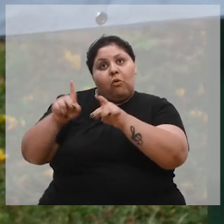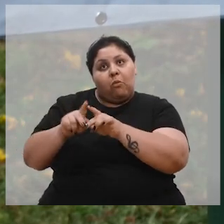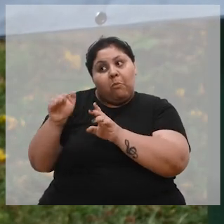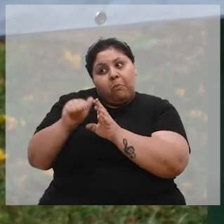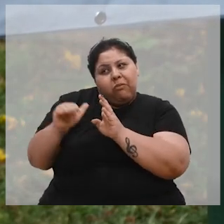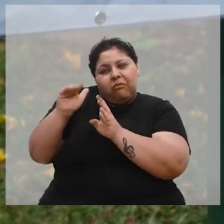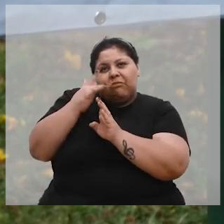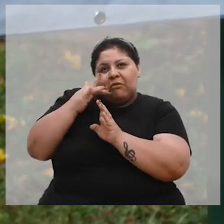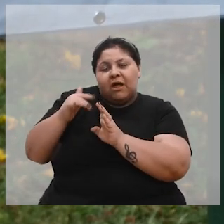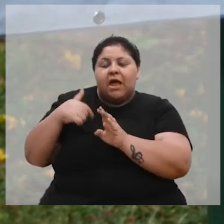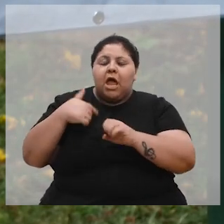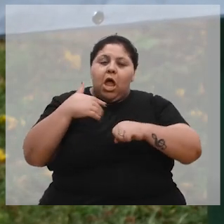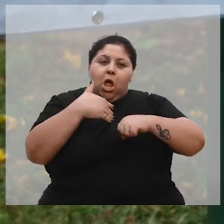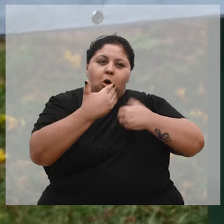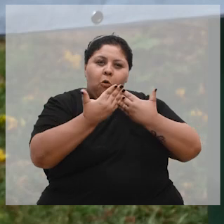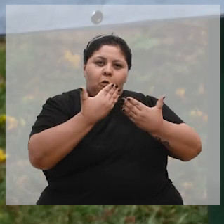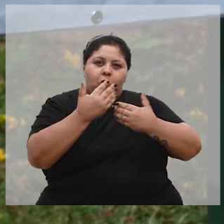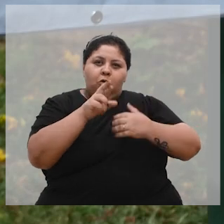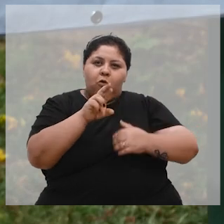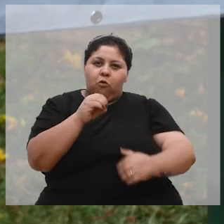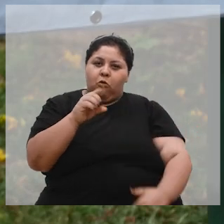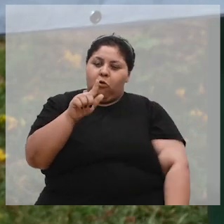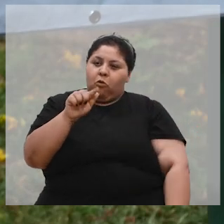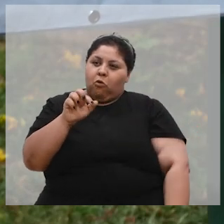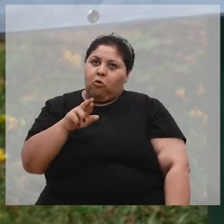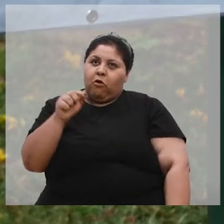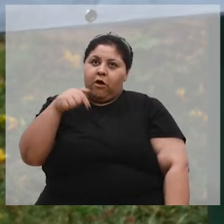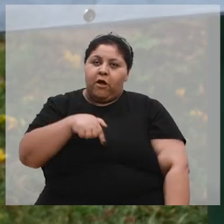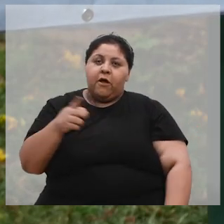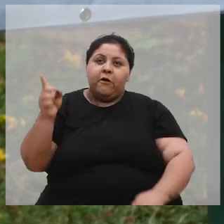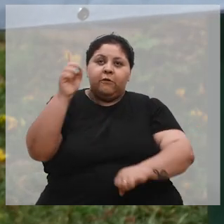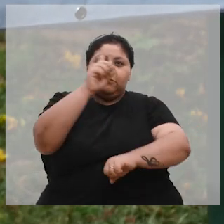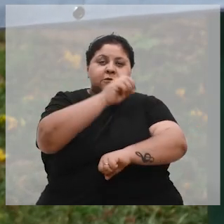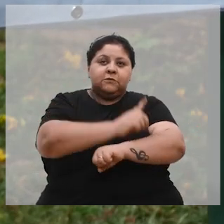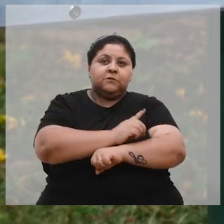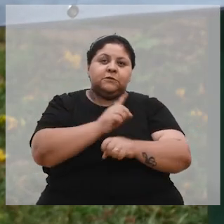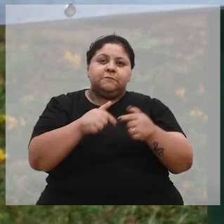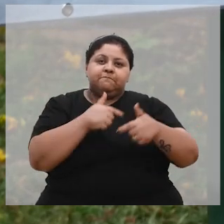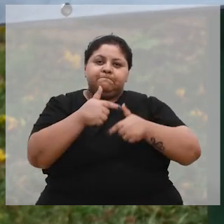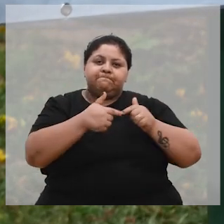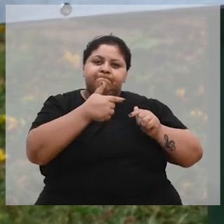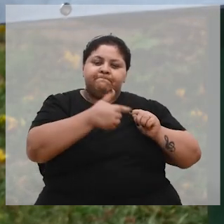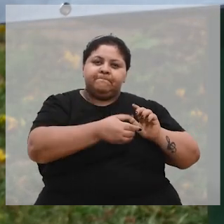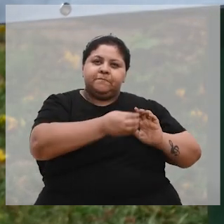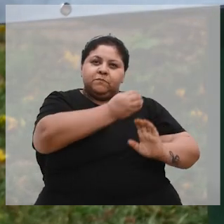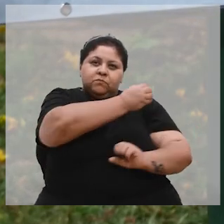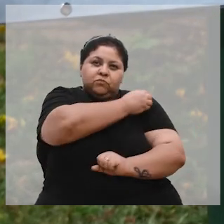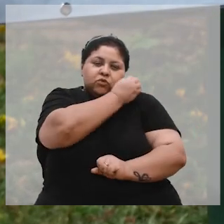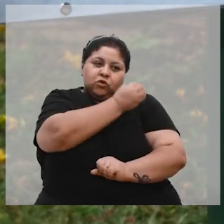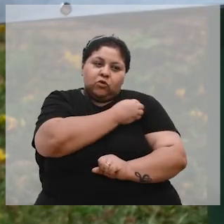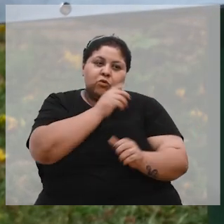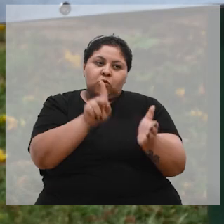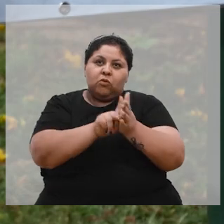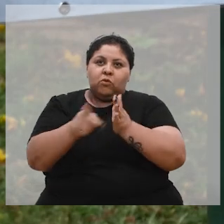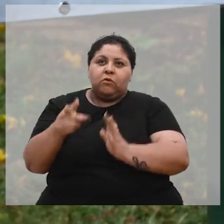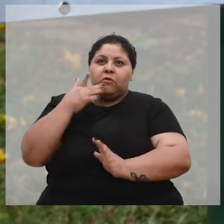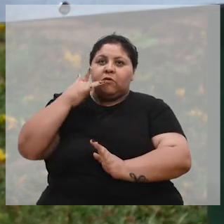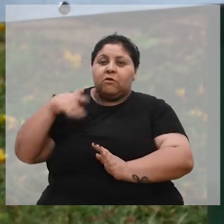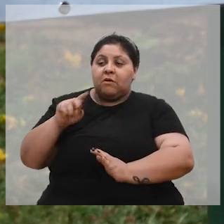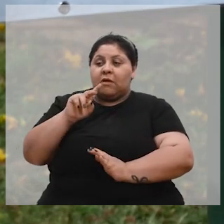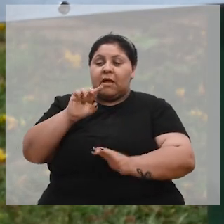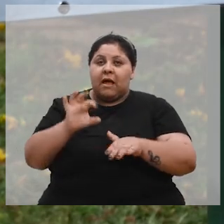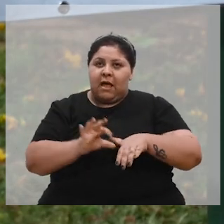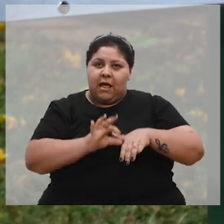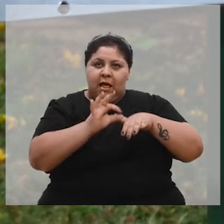público infanto-juvenil. Eu conversava com o Roger e ele dizia, olha, eu fico o dia inteiro envolvido em oficinas com as próprias crianças. A Elô,